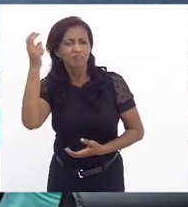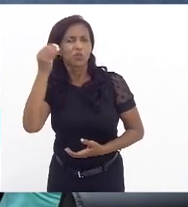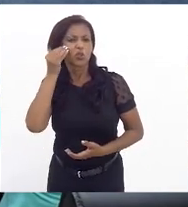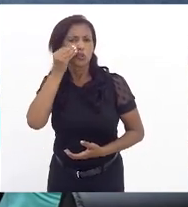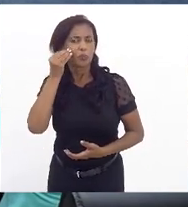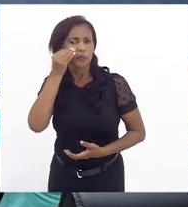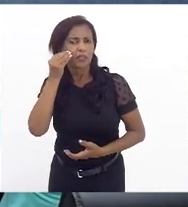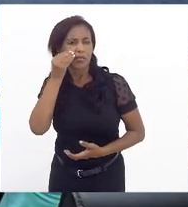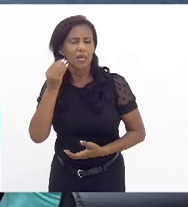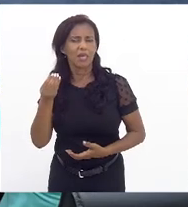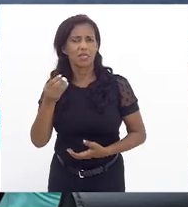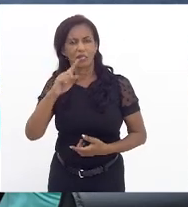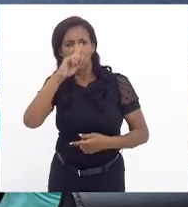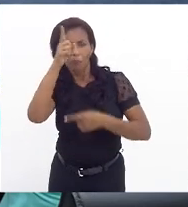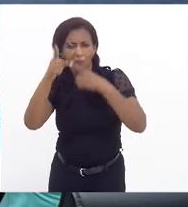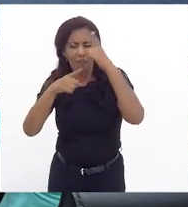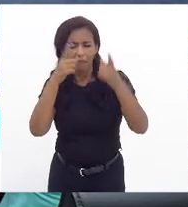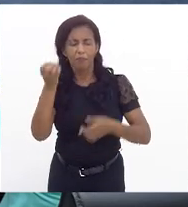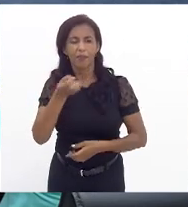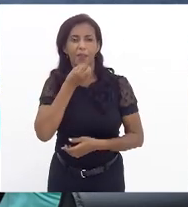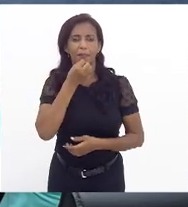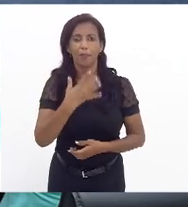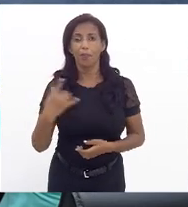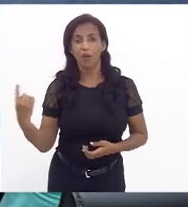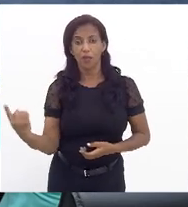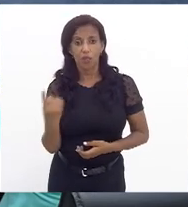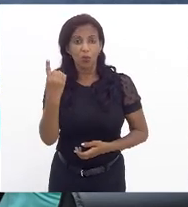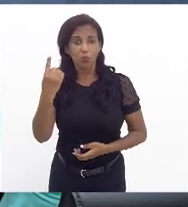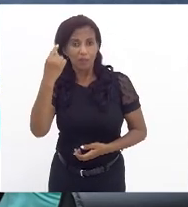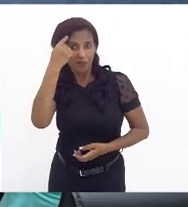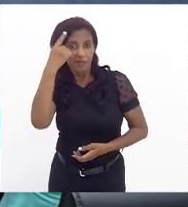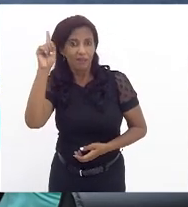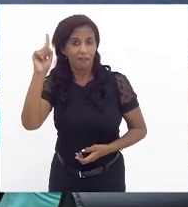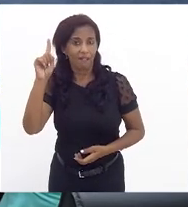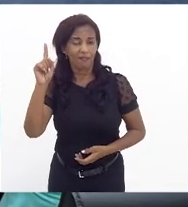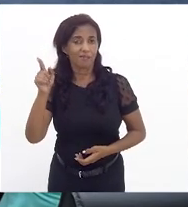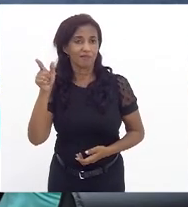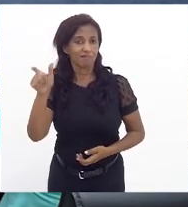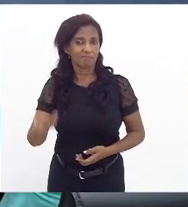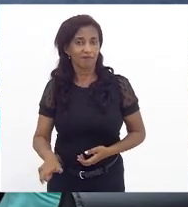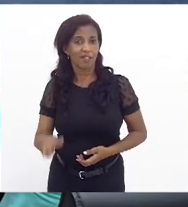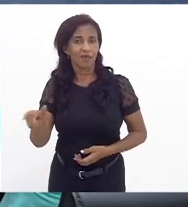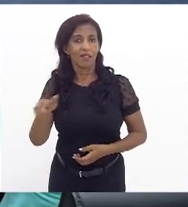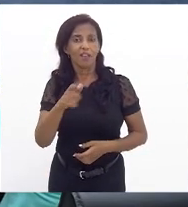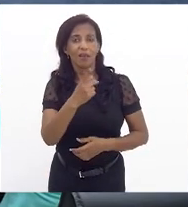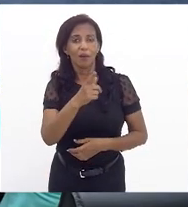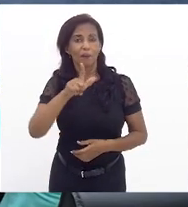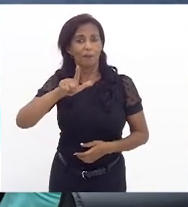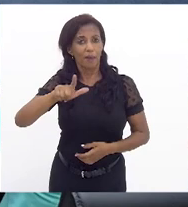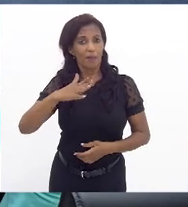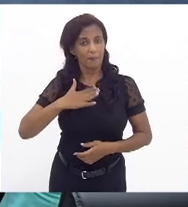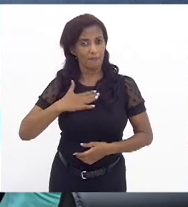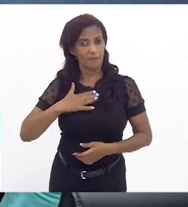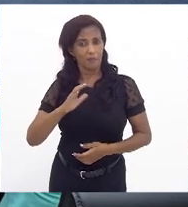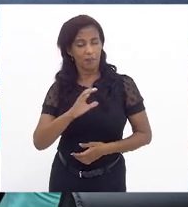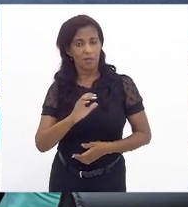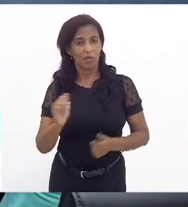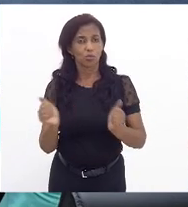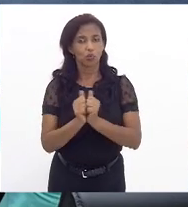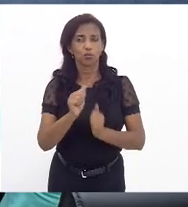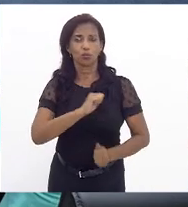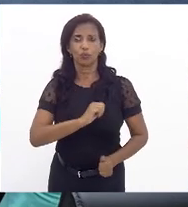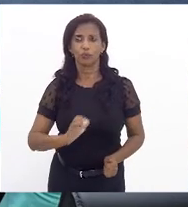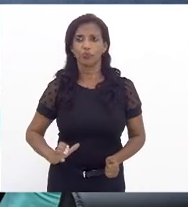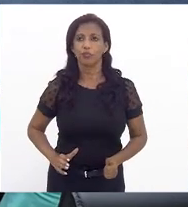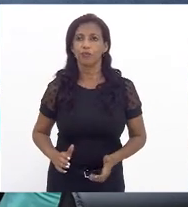ideias boas, inclusive uma das ideias da Denise, um projeto que virou lei de minha coautoria com André